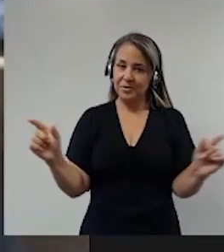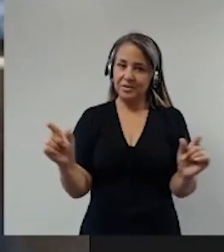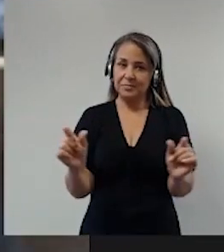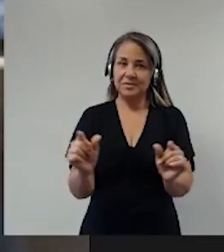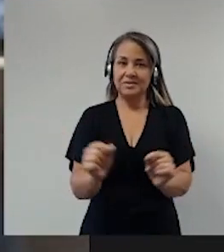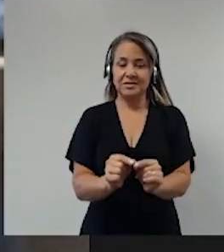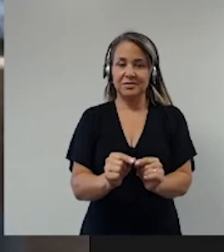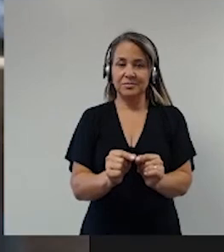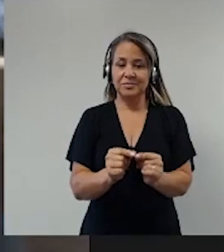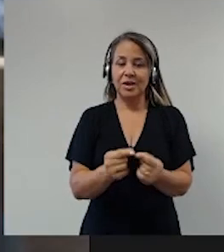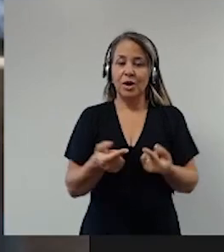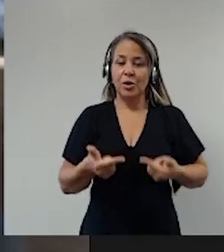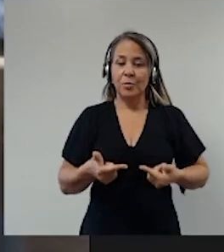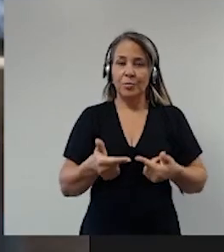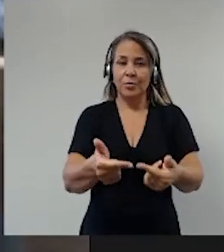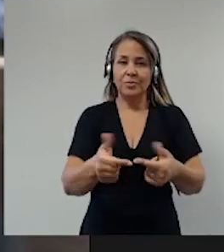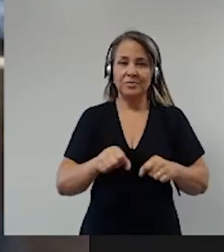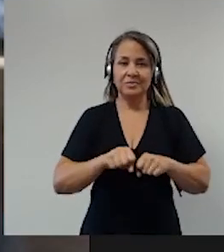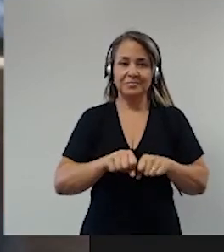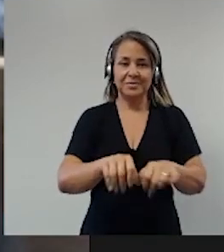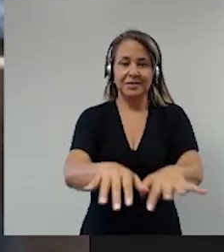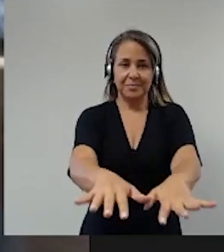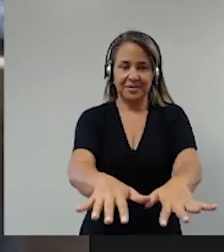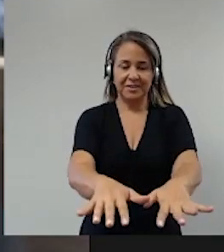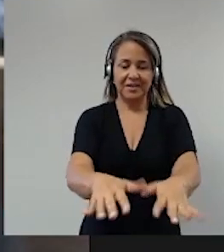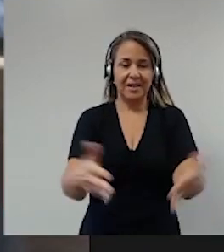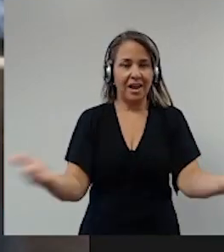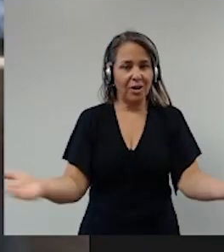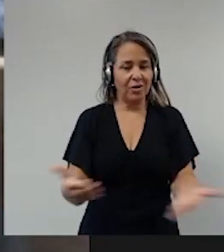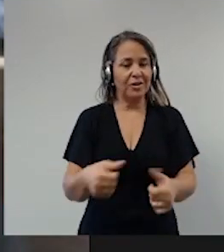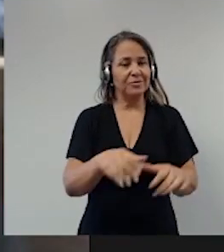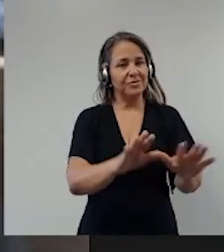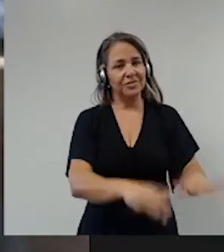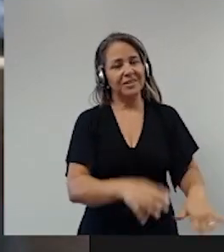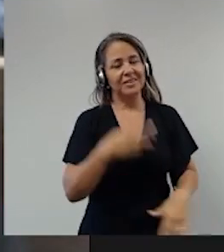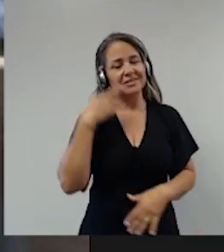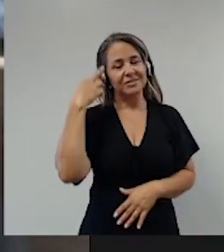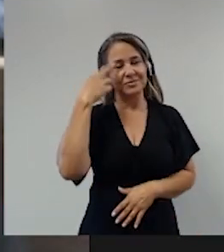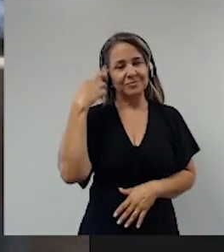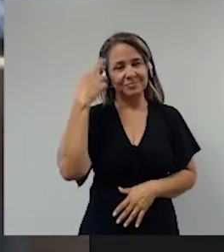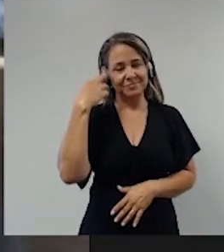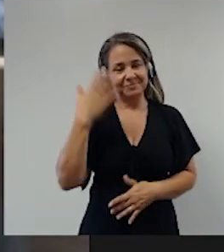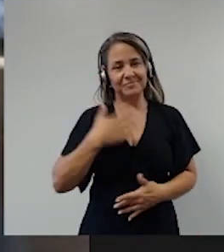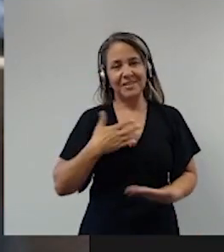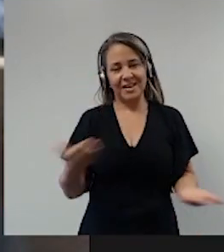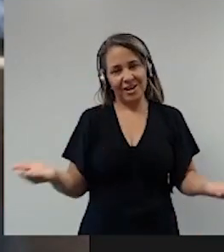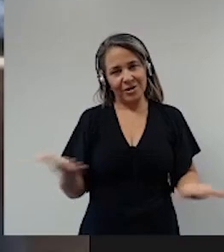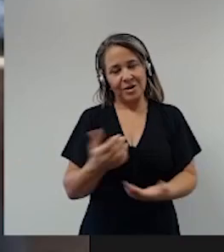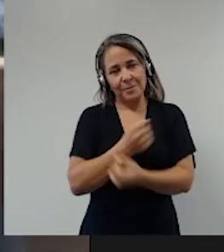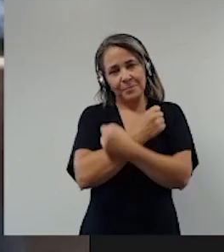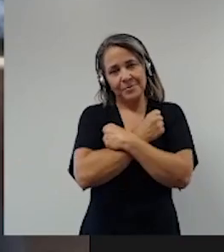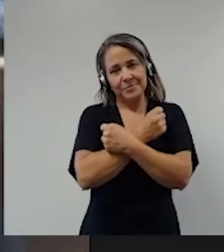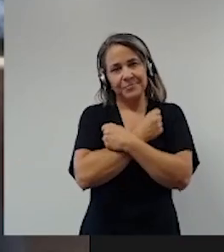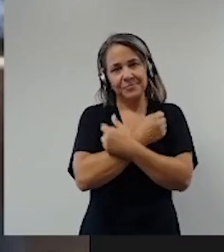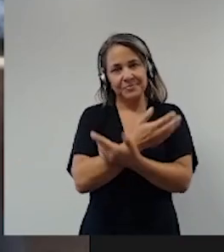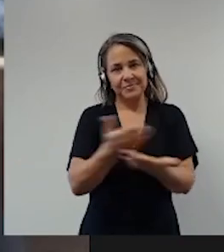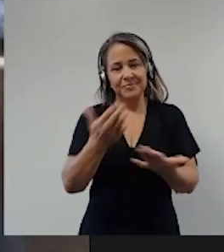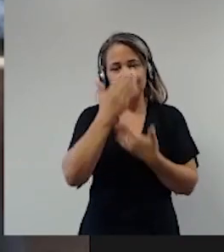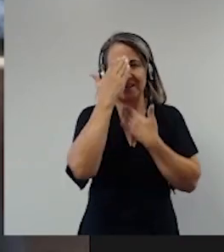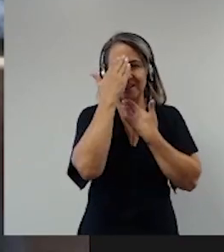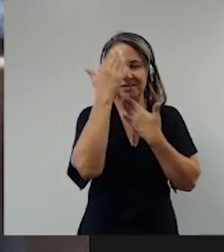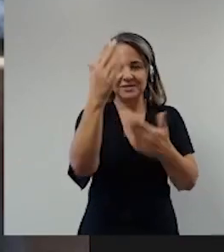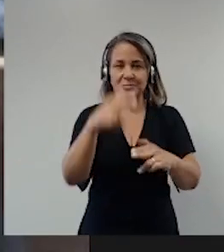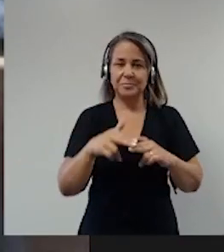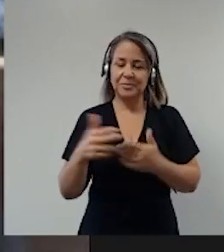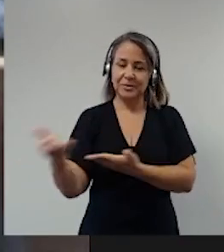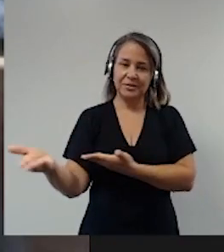do combate à pandemia. Então, ficam essas reflexões e, desde já, o meu mais sincero agradecimento